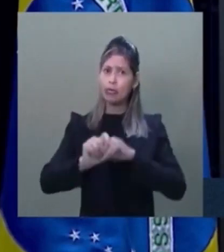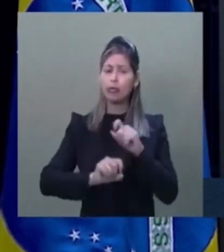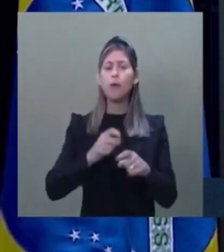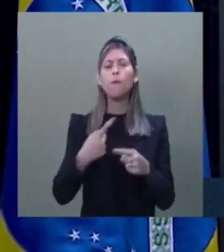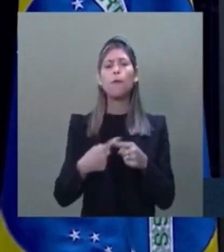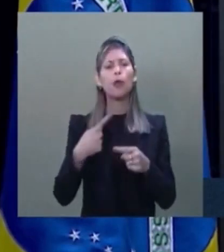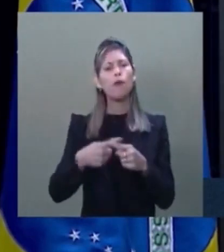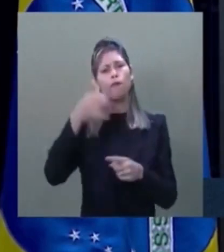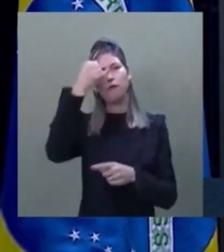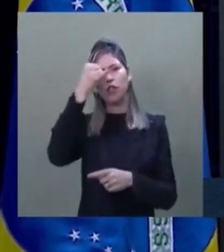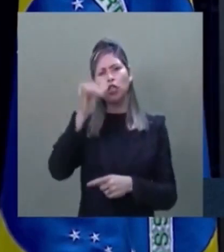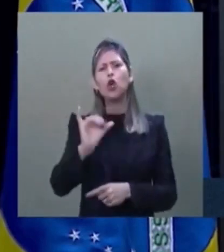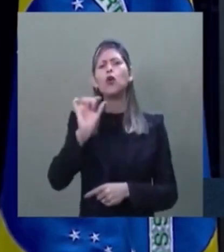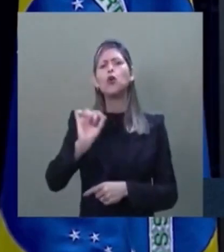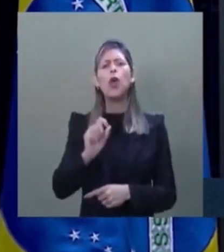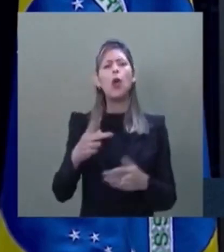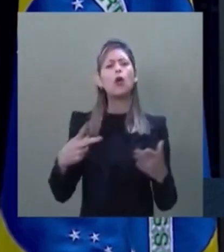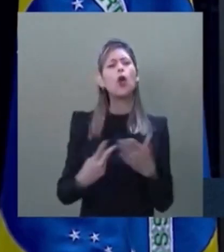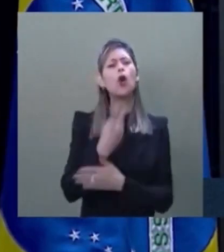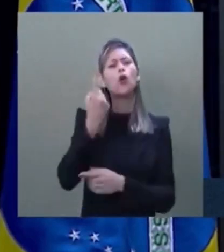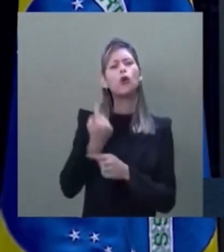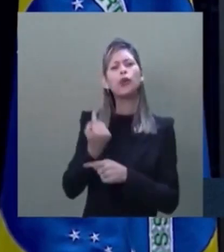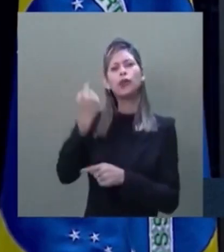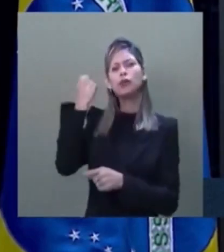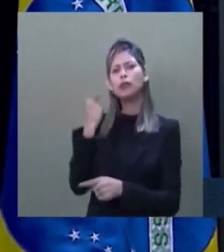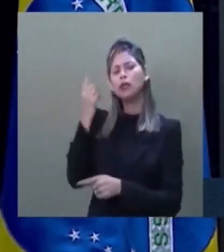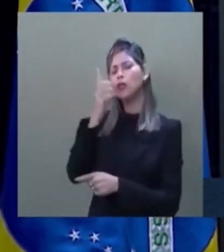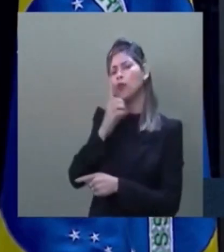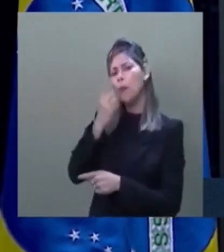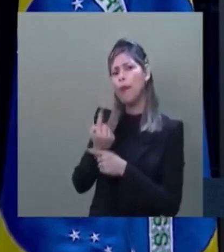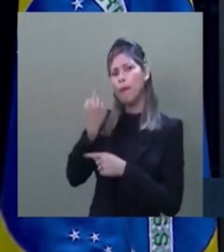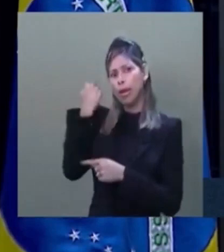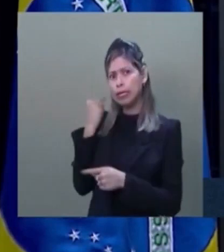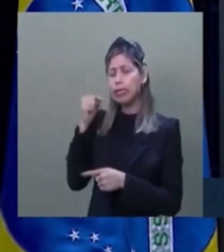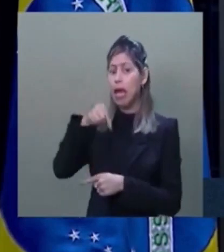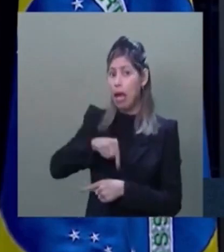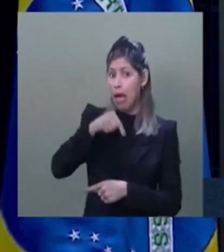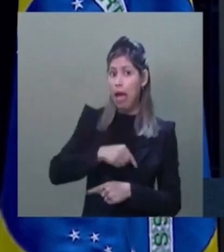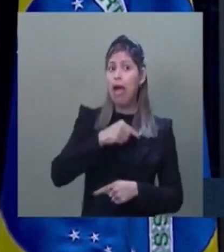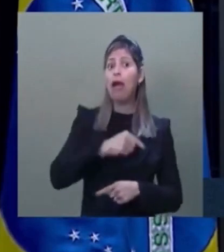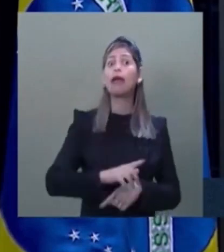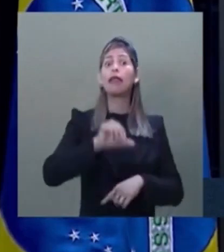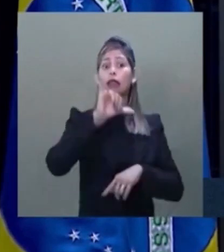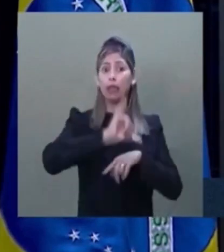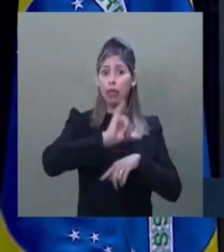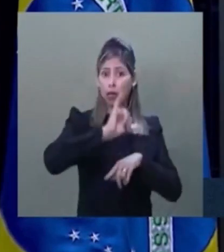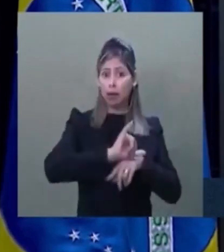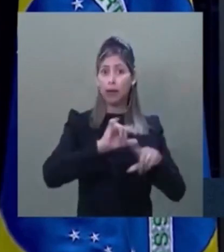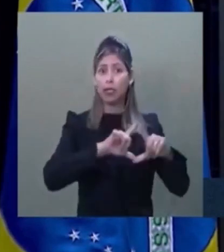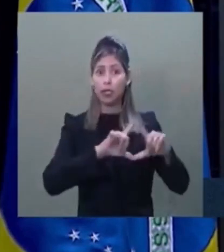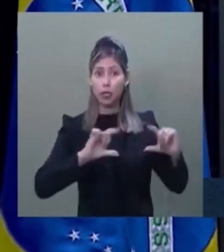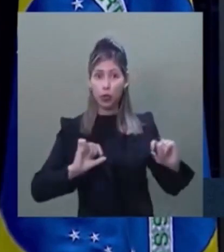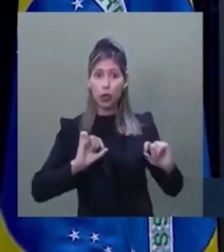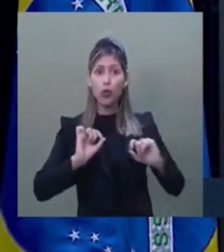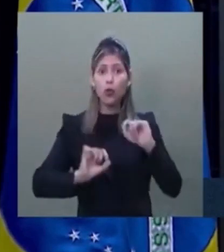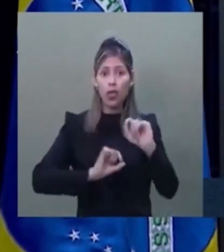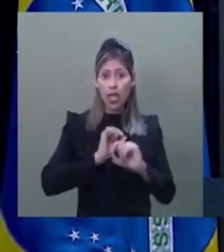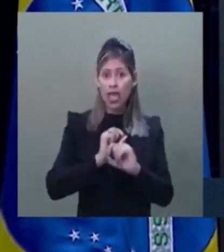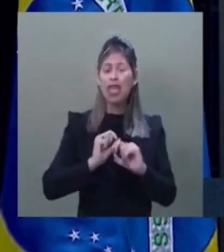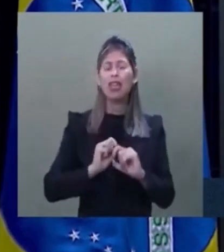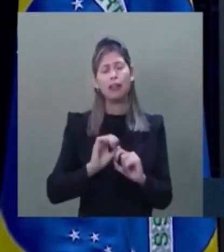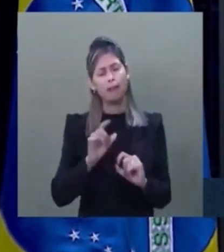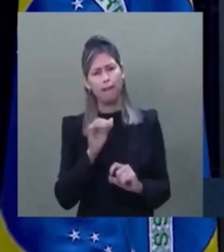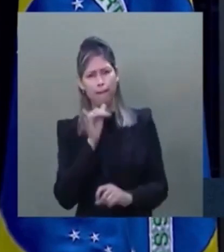gravíssimos de vandalismo ocorridos no domingo aqui no Distrito Federal, que infelizmente todos